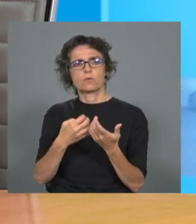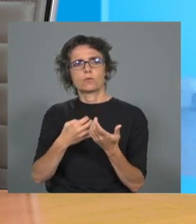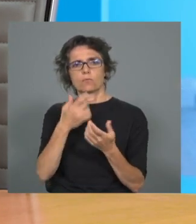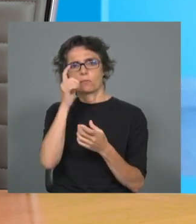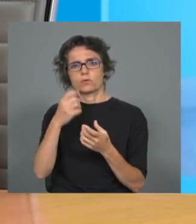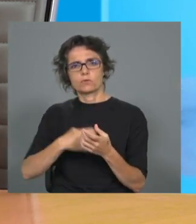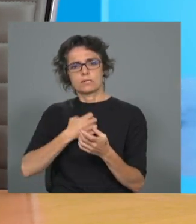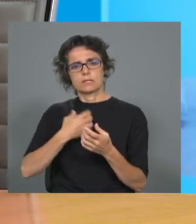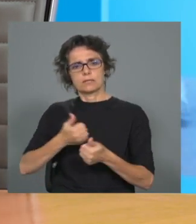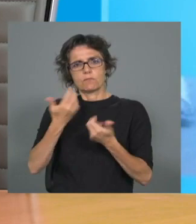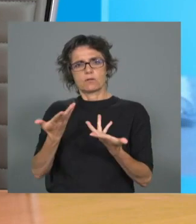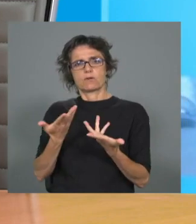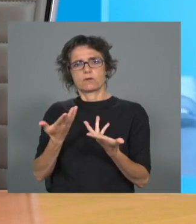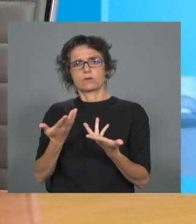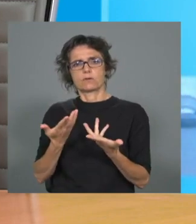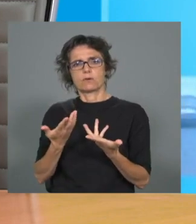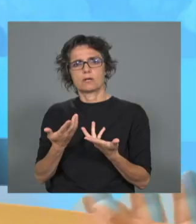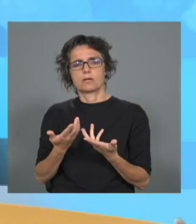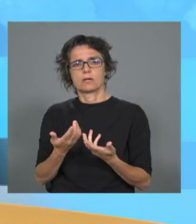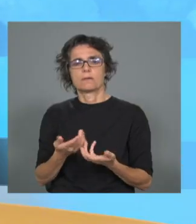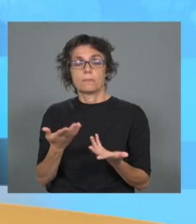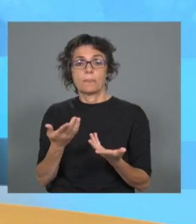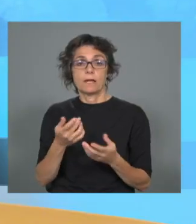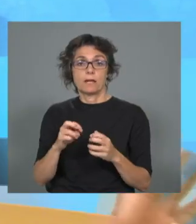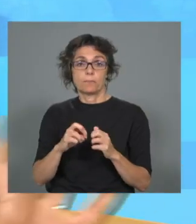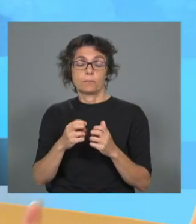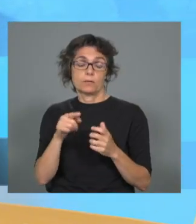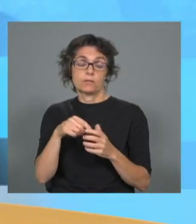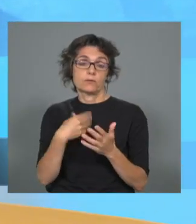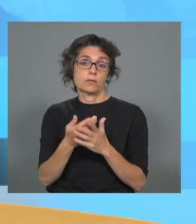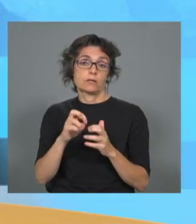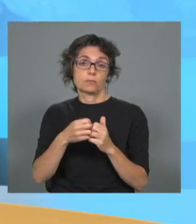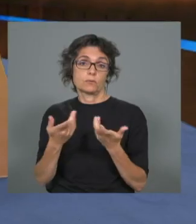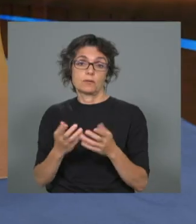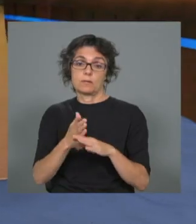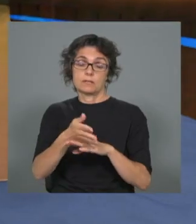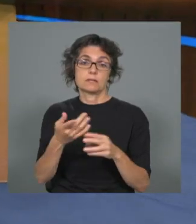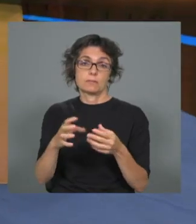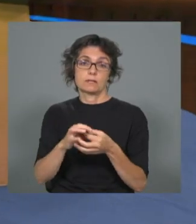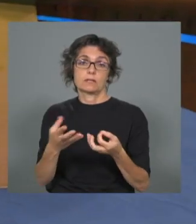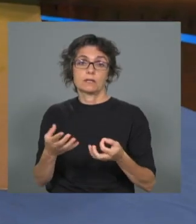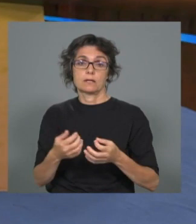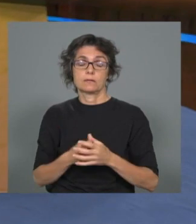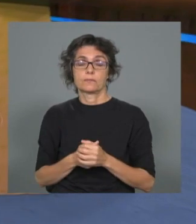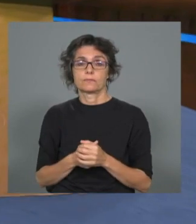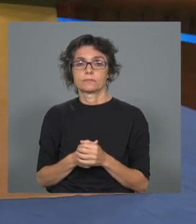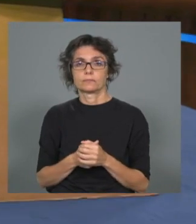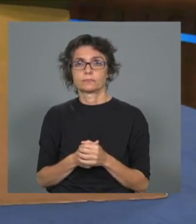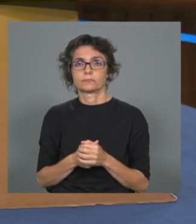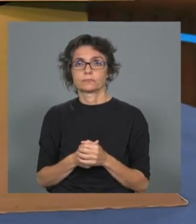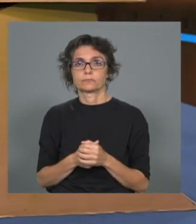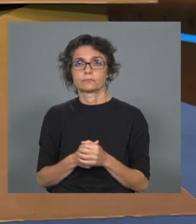sucesso, na medida em que e depois com todos os problemas associados, com todos os problemas associados derivam. Em termos de acessibilidade, claro. não é? E que por vezes